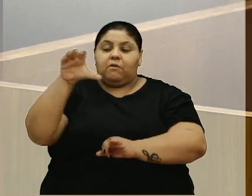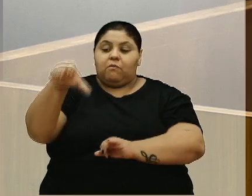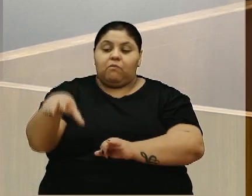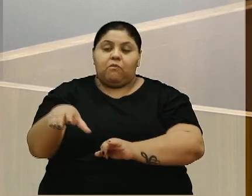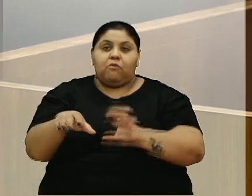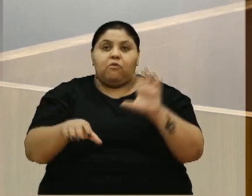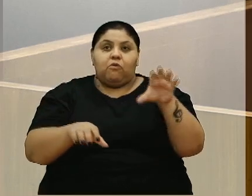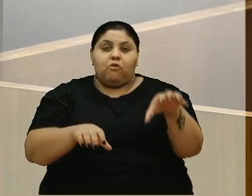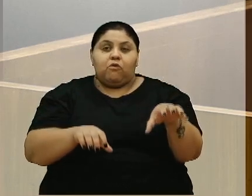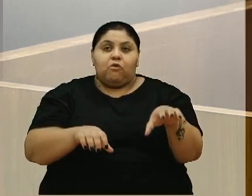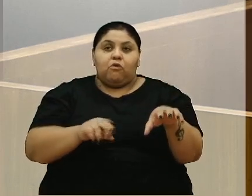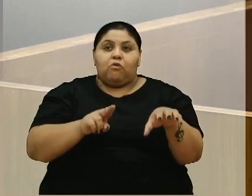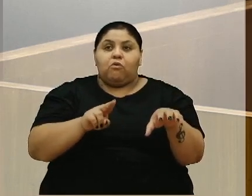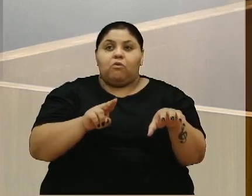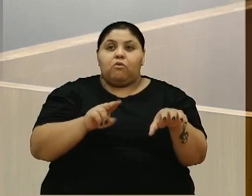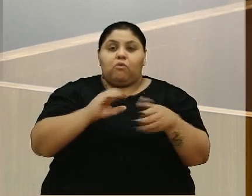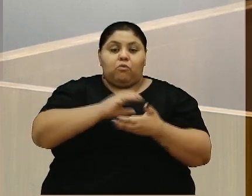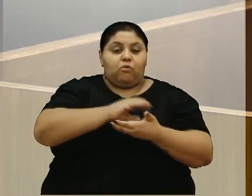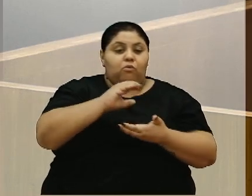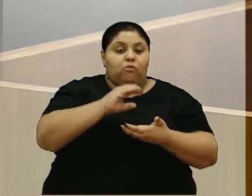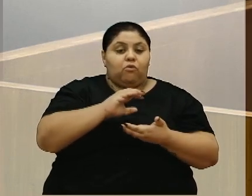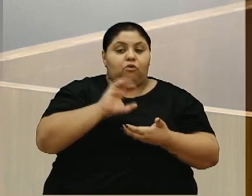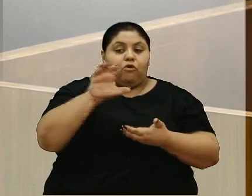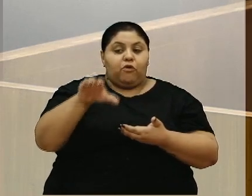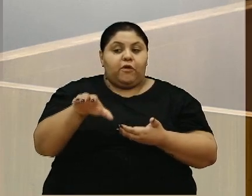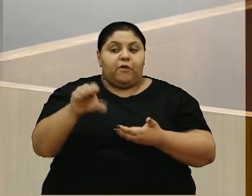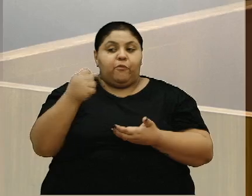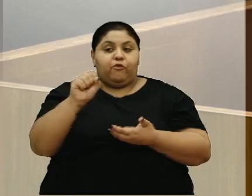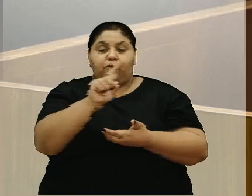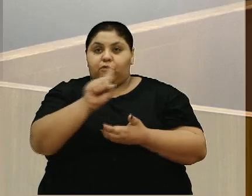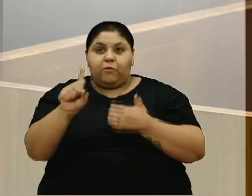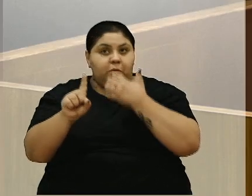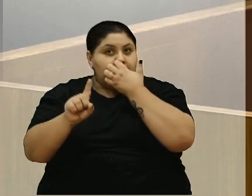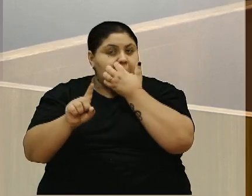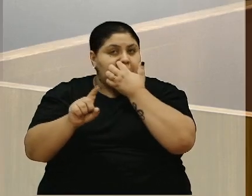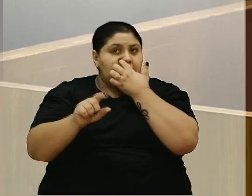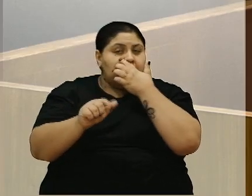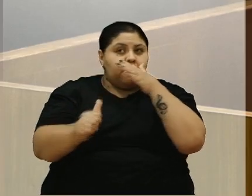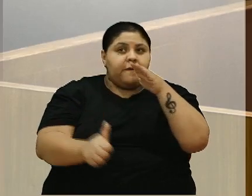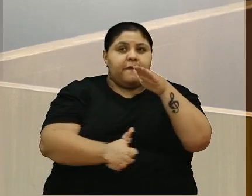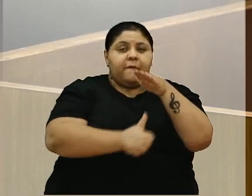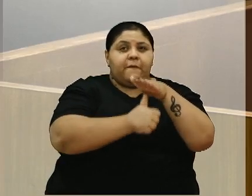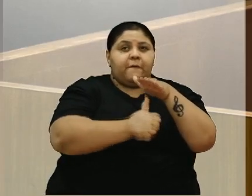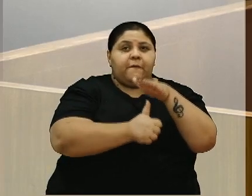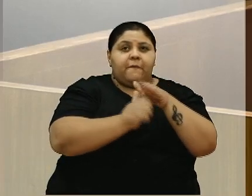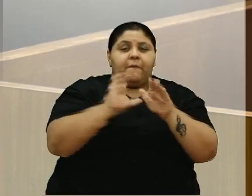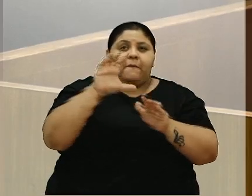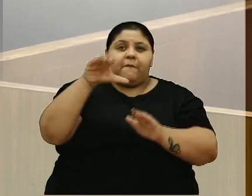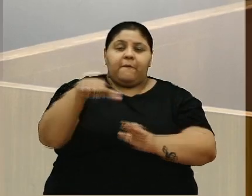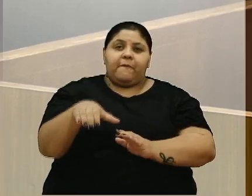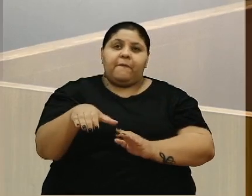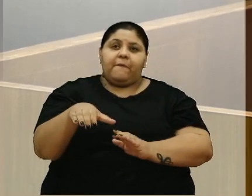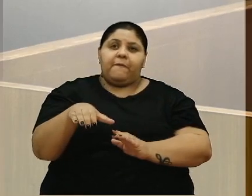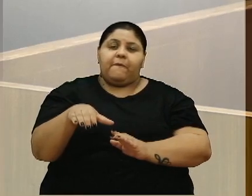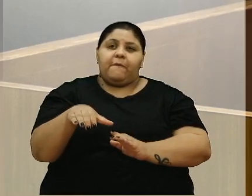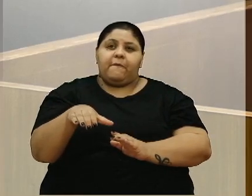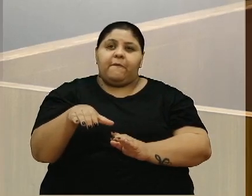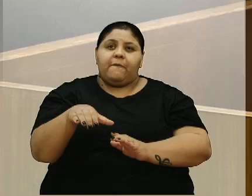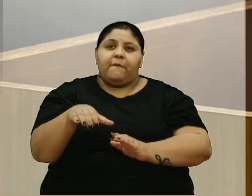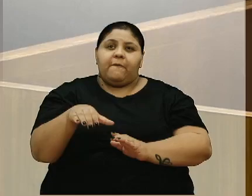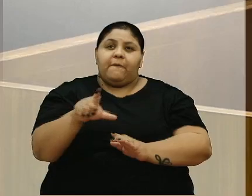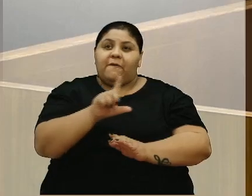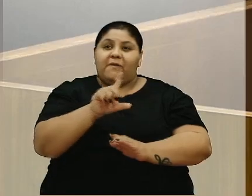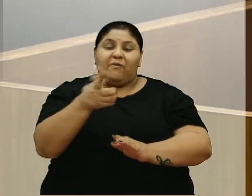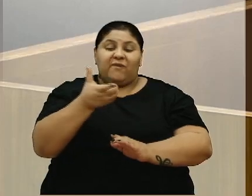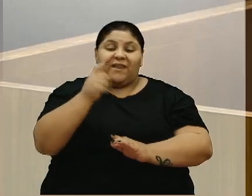No Campus 8 não, diz Orze. Reitor da UX sugere instalação de unidade no núcleo de Guaporé, que tem grande